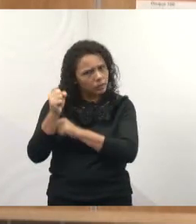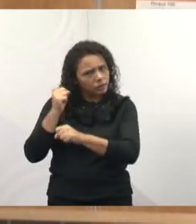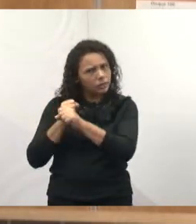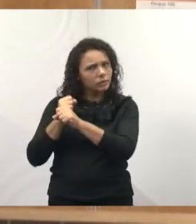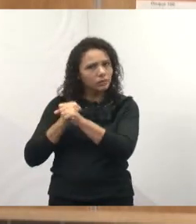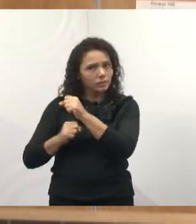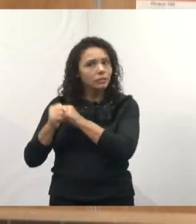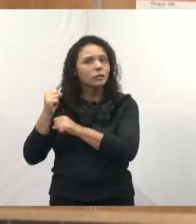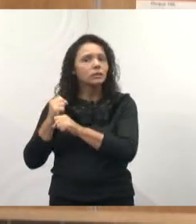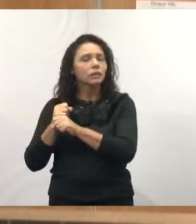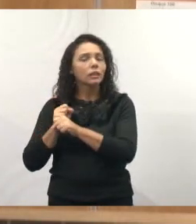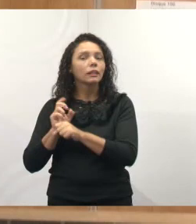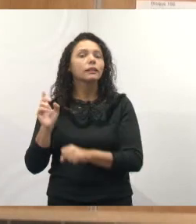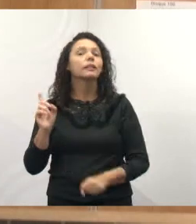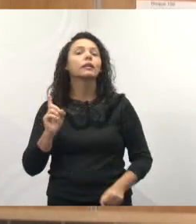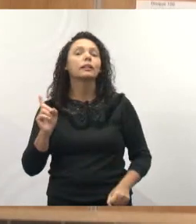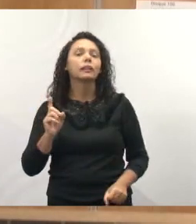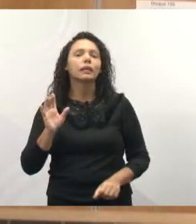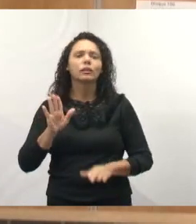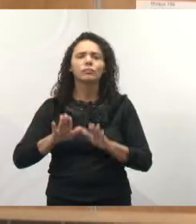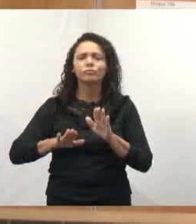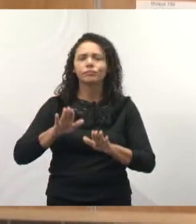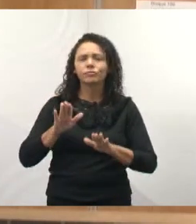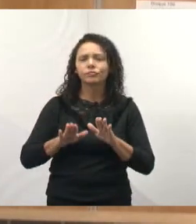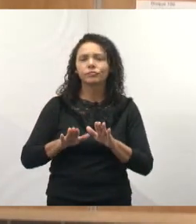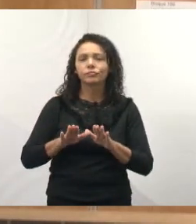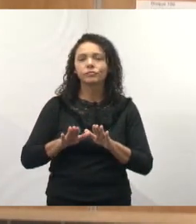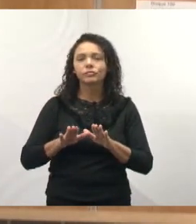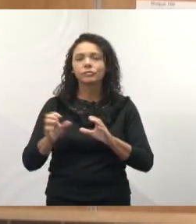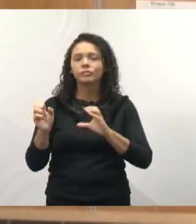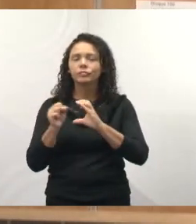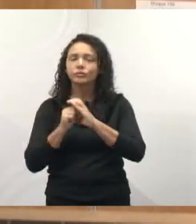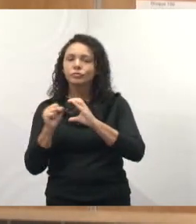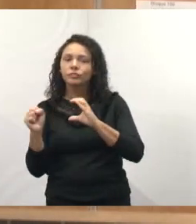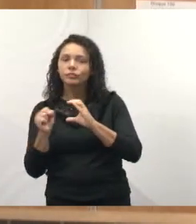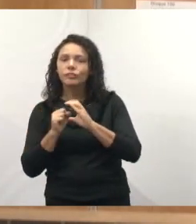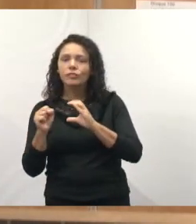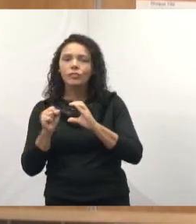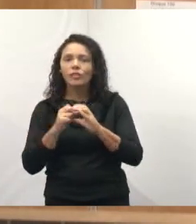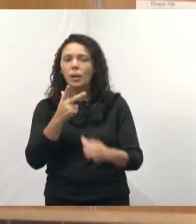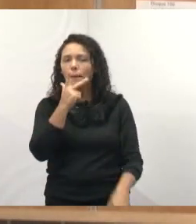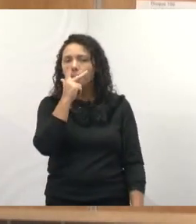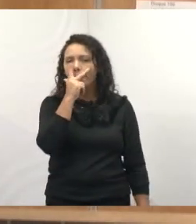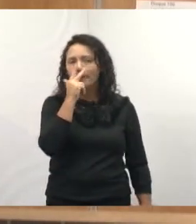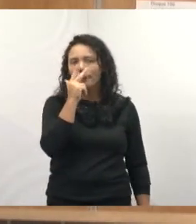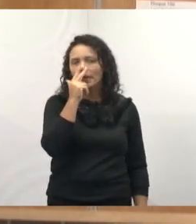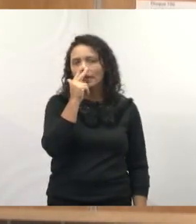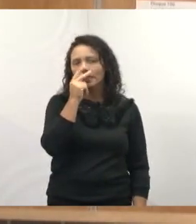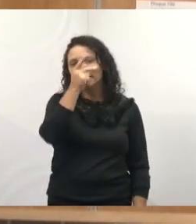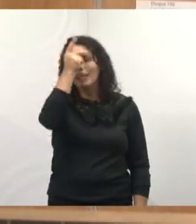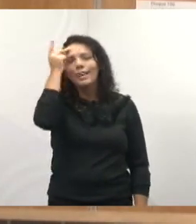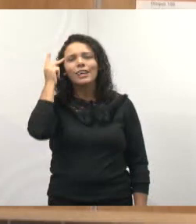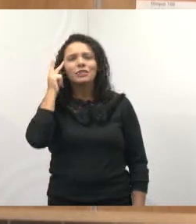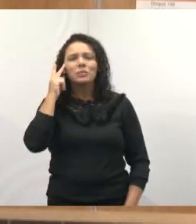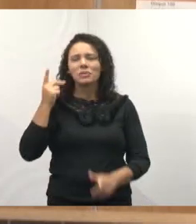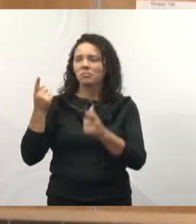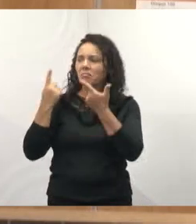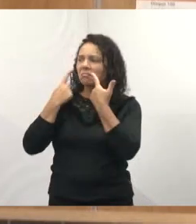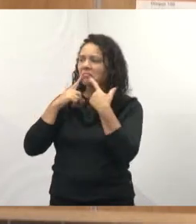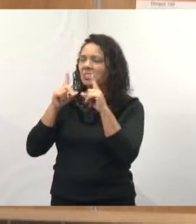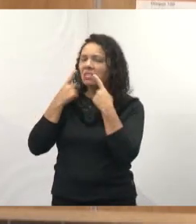Santa Casa muitas das vezes foi cogitada na nossa cidade como frigorífico, como